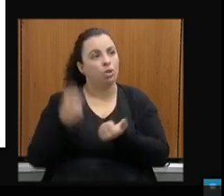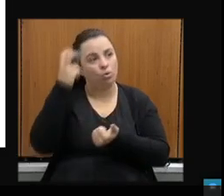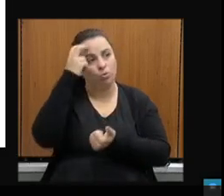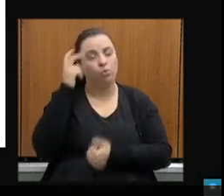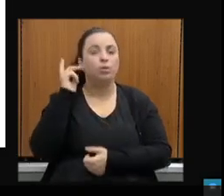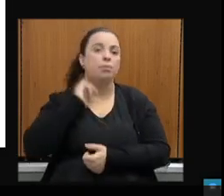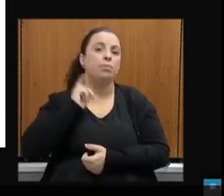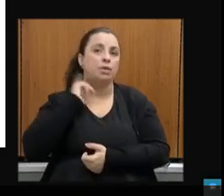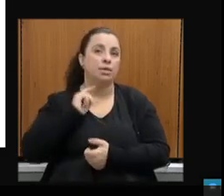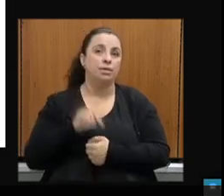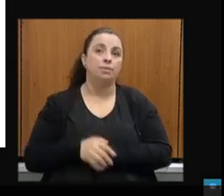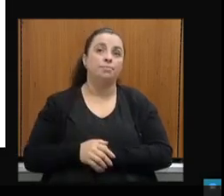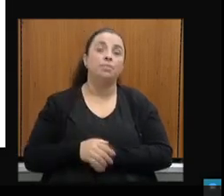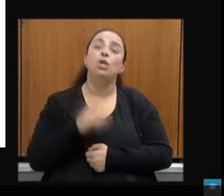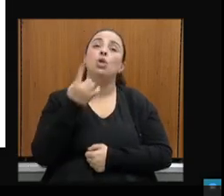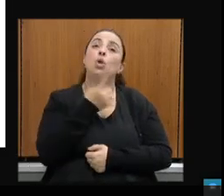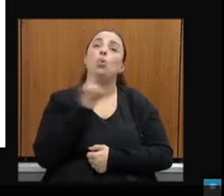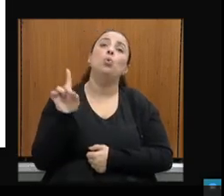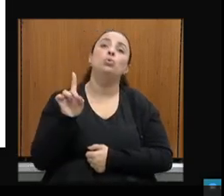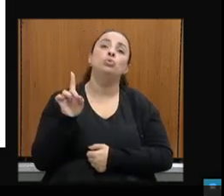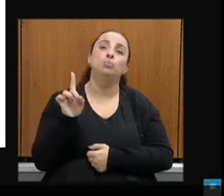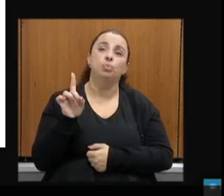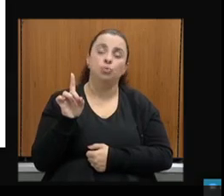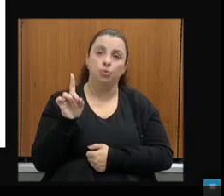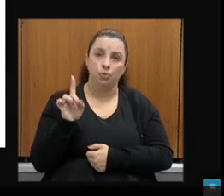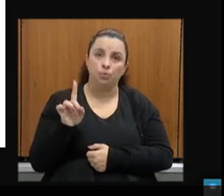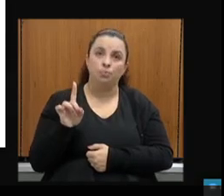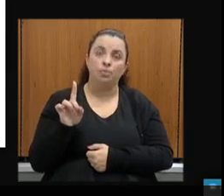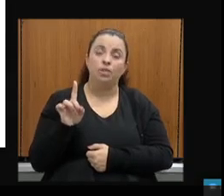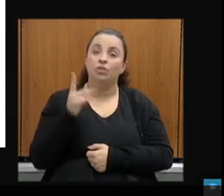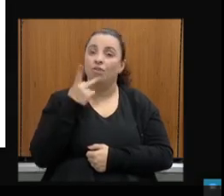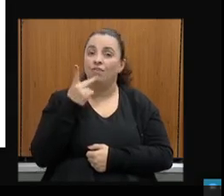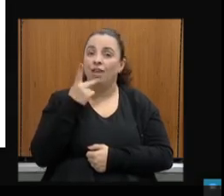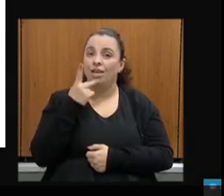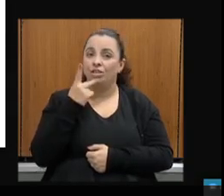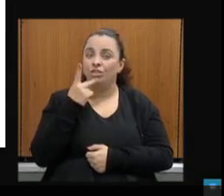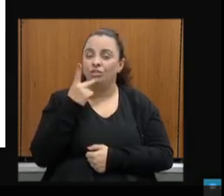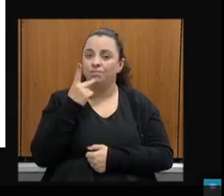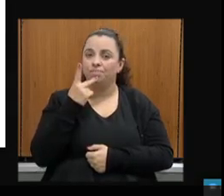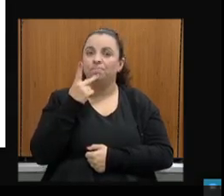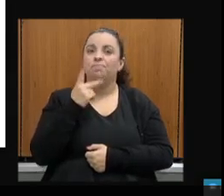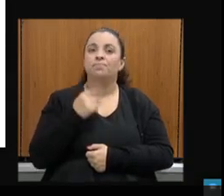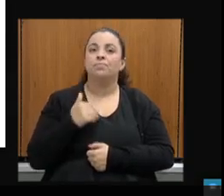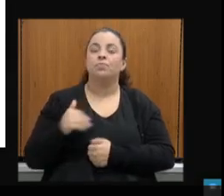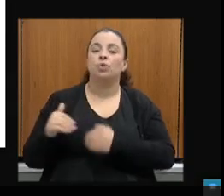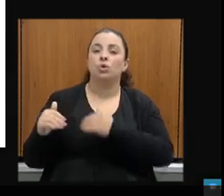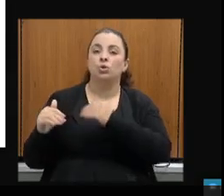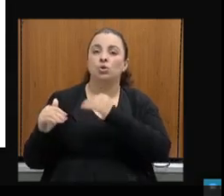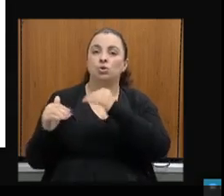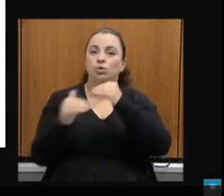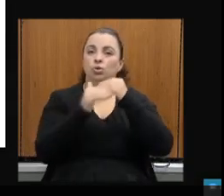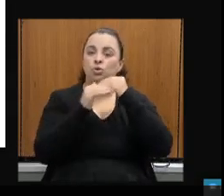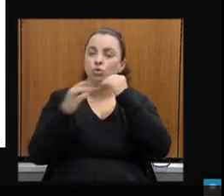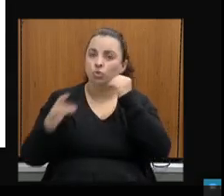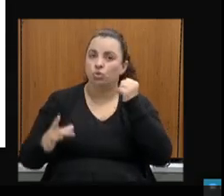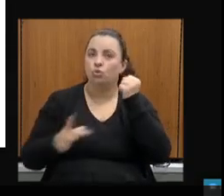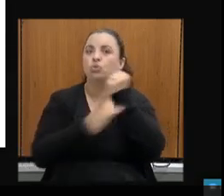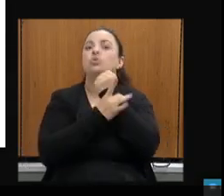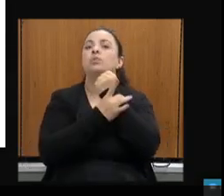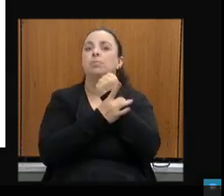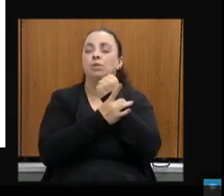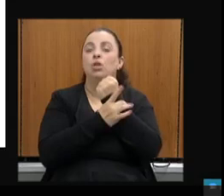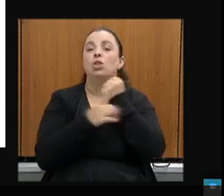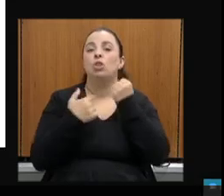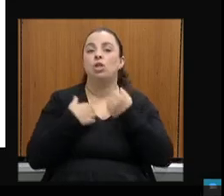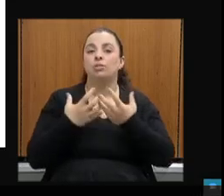é e por fim em termos de sustentabilidade é também aderimos aí ao